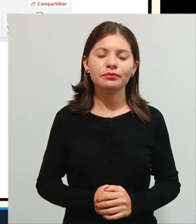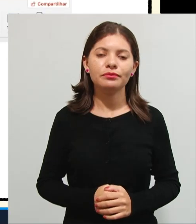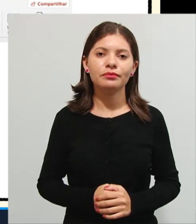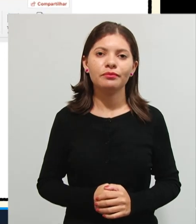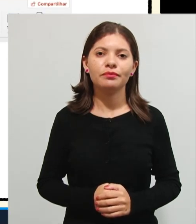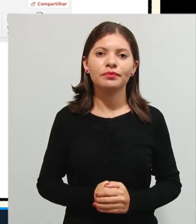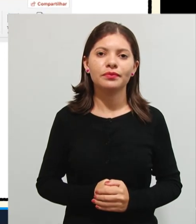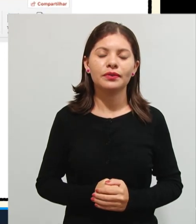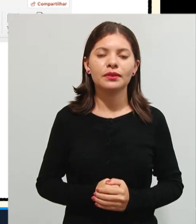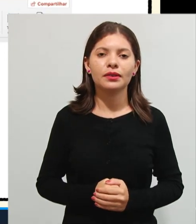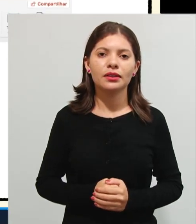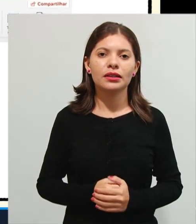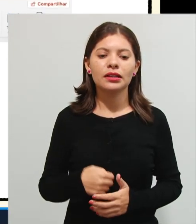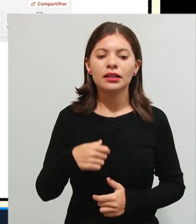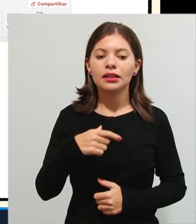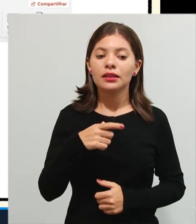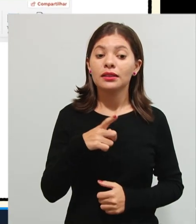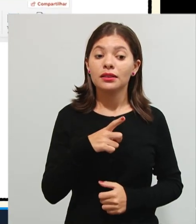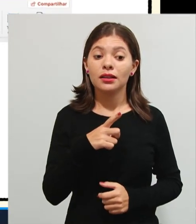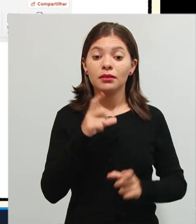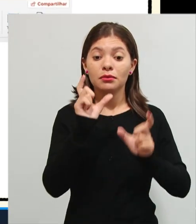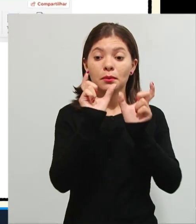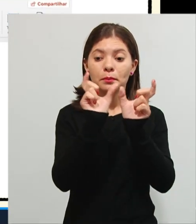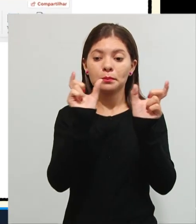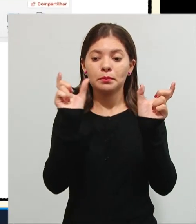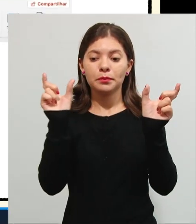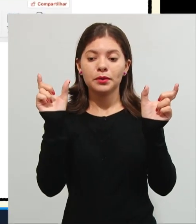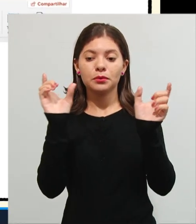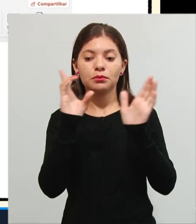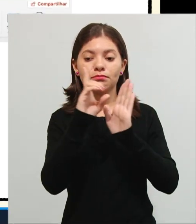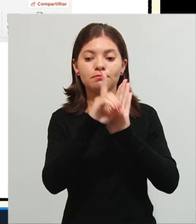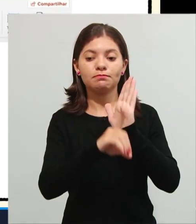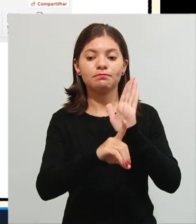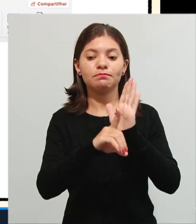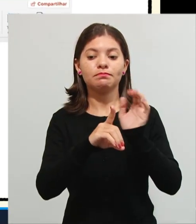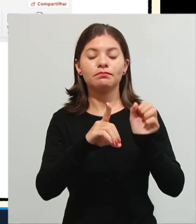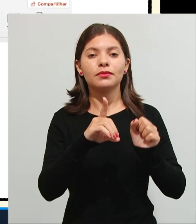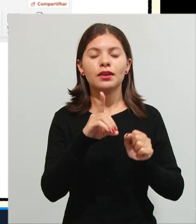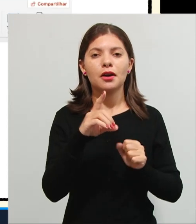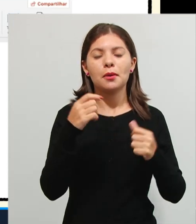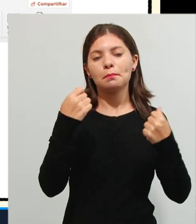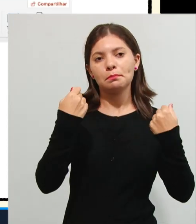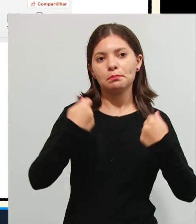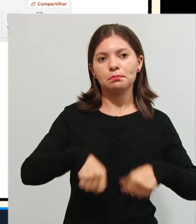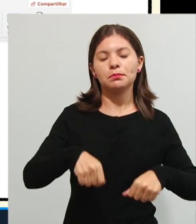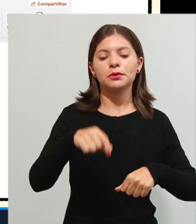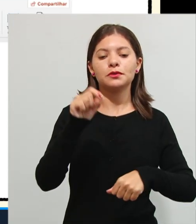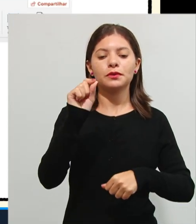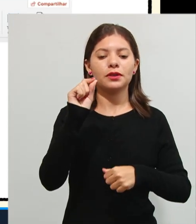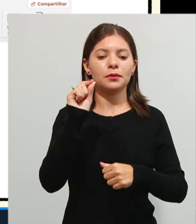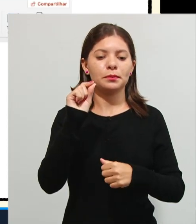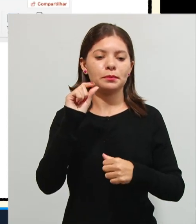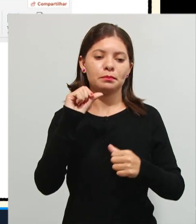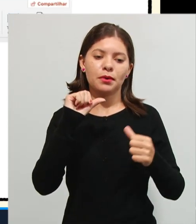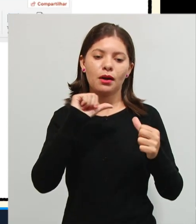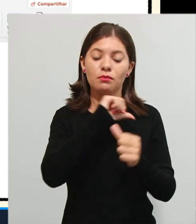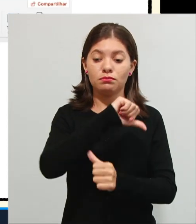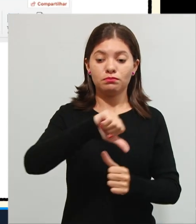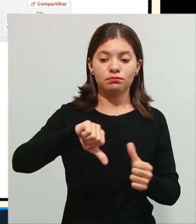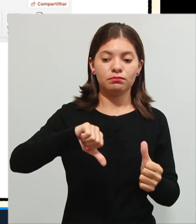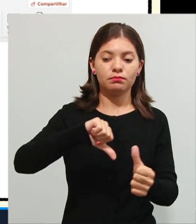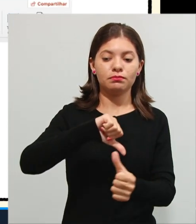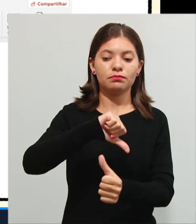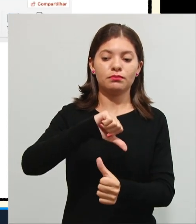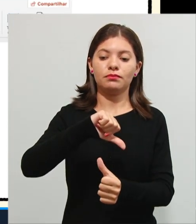Quando a gente tem lá no menuzinho Design, a gente tem a possibilidade de mudar, certo?